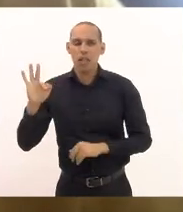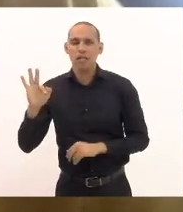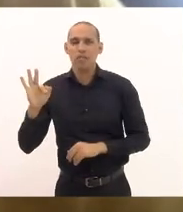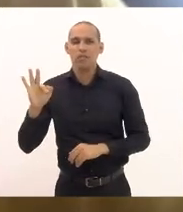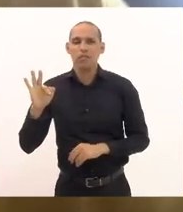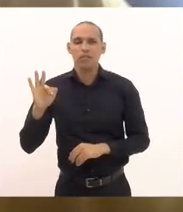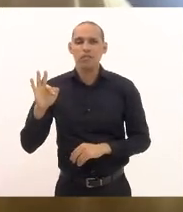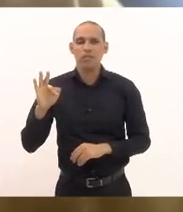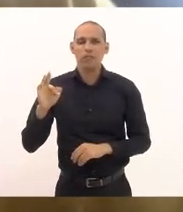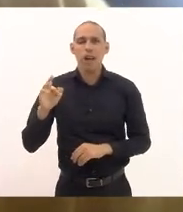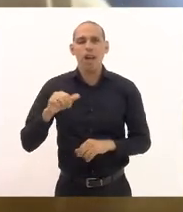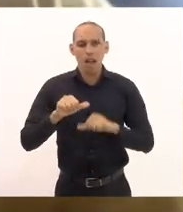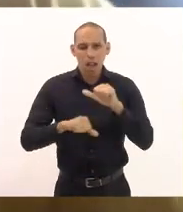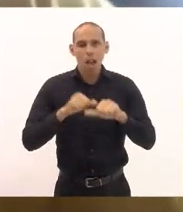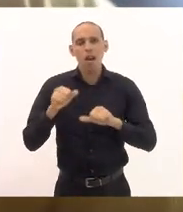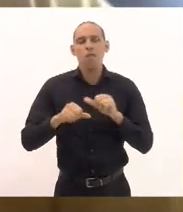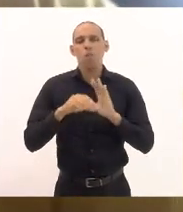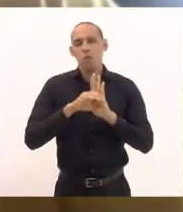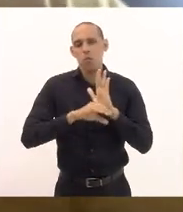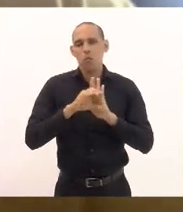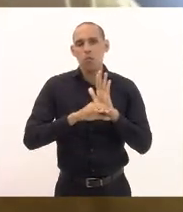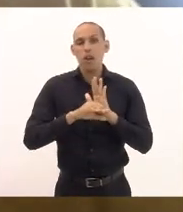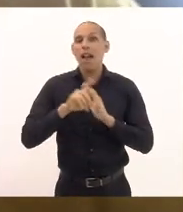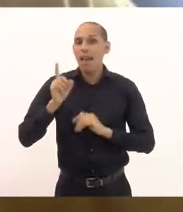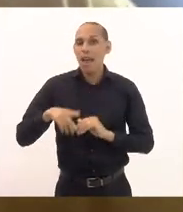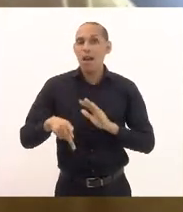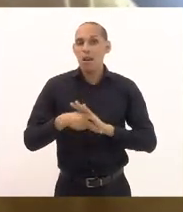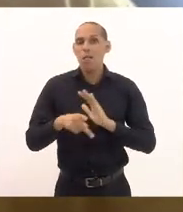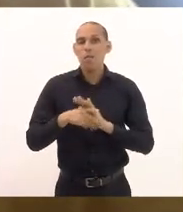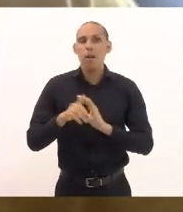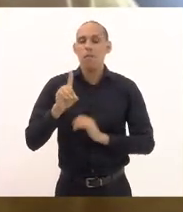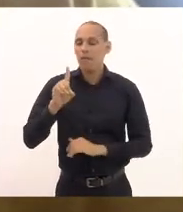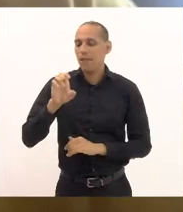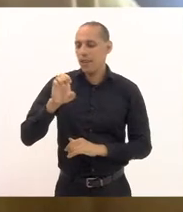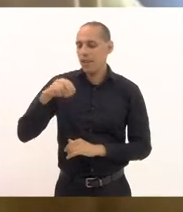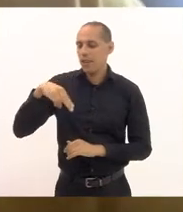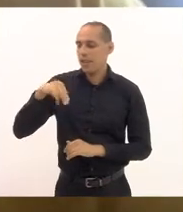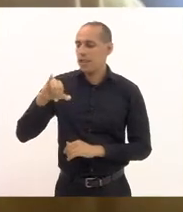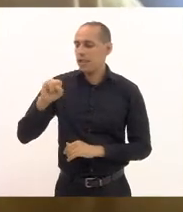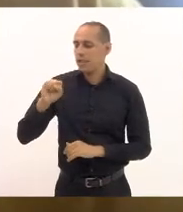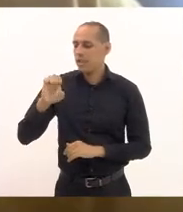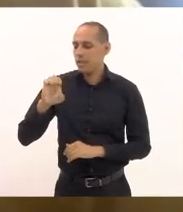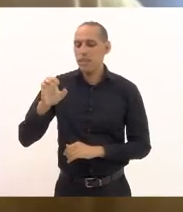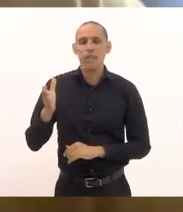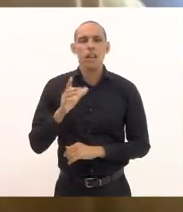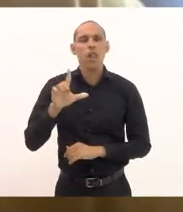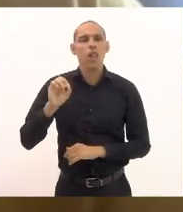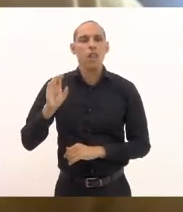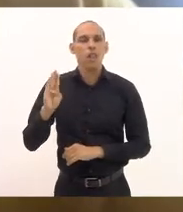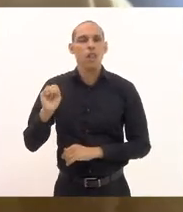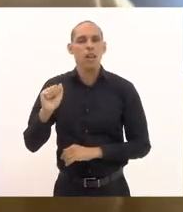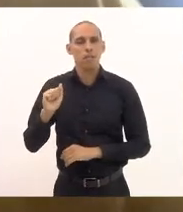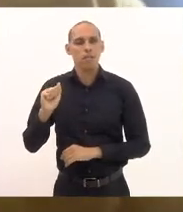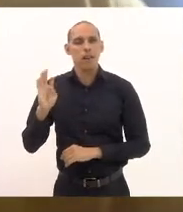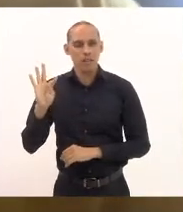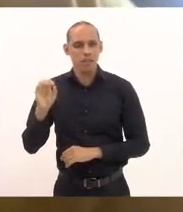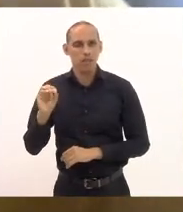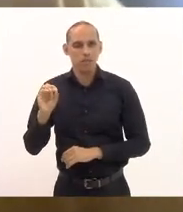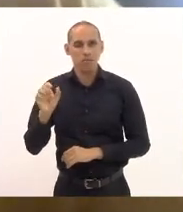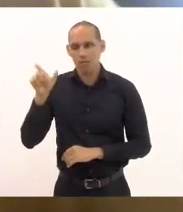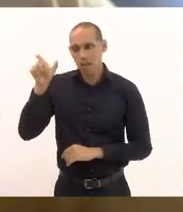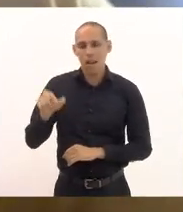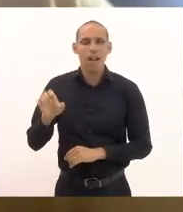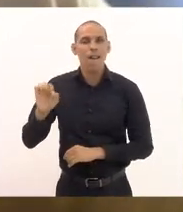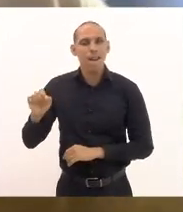da Denise Lobato, uma professora do nosso mandato, uma veterana, batalhadora pela educação, ex-diretora